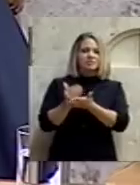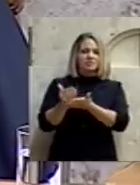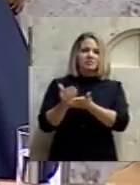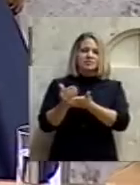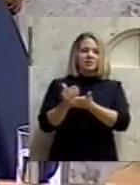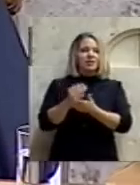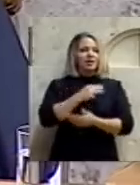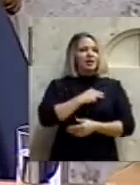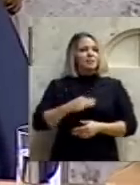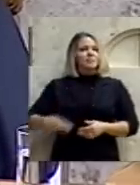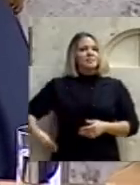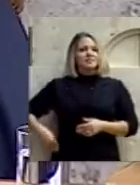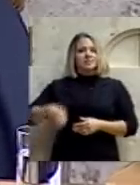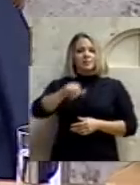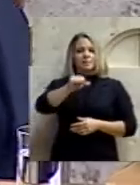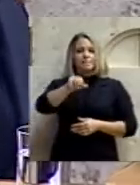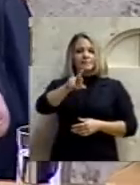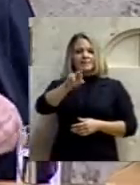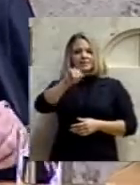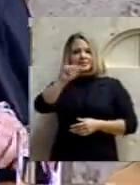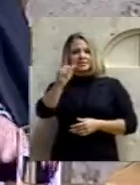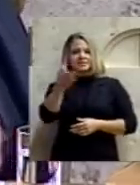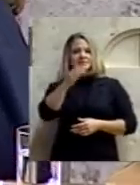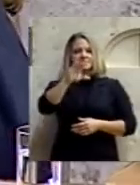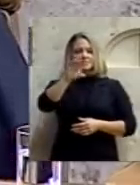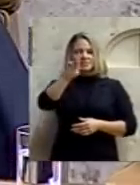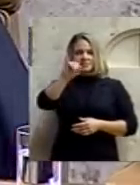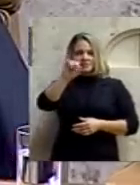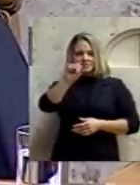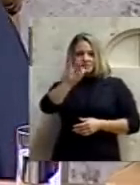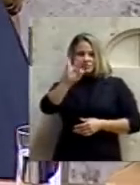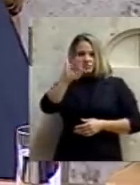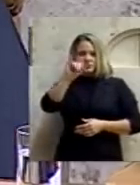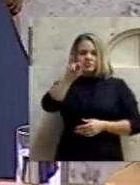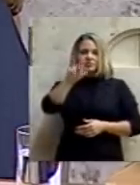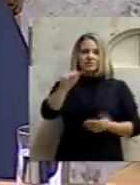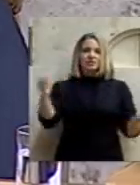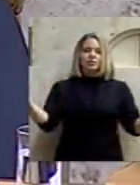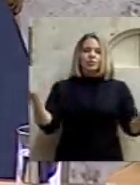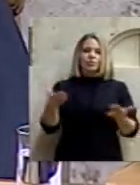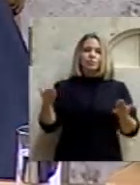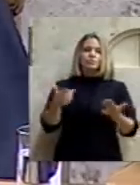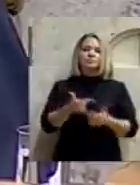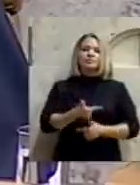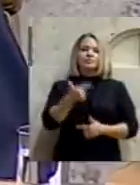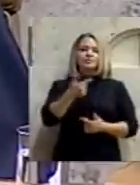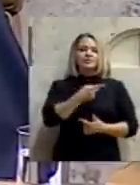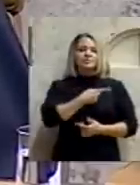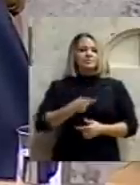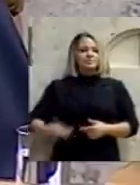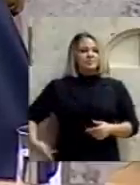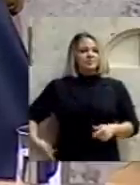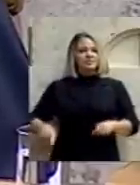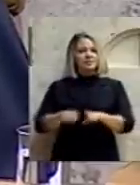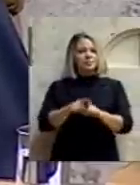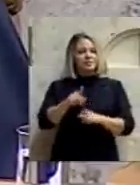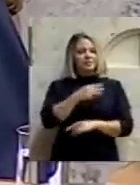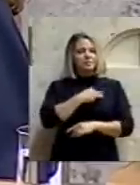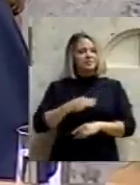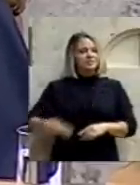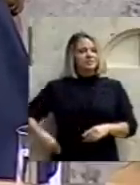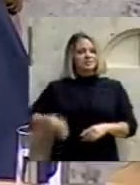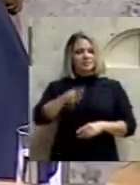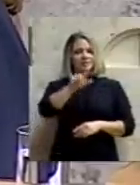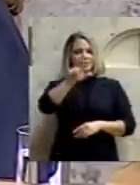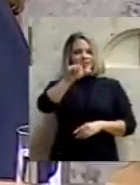a ministra Maria Cristina Peduzzi, hoje vice-presidente do Tribunal Superior do Trabalho, e a ministra Laurita Vaz,